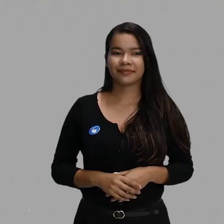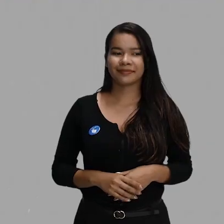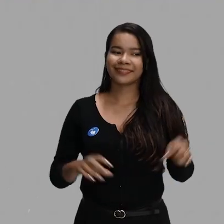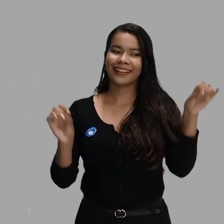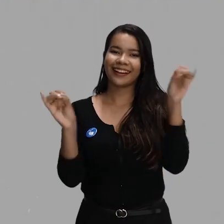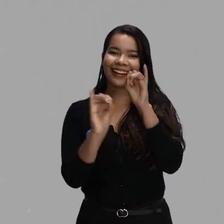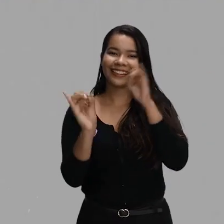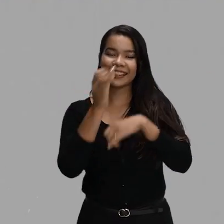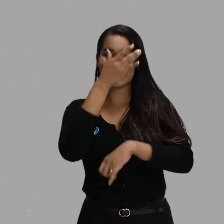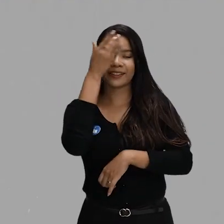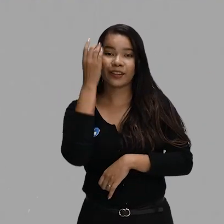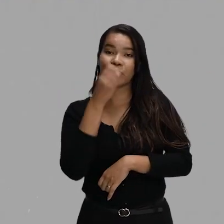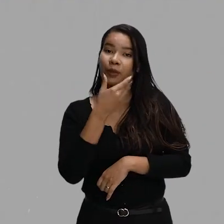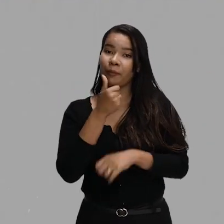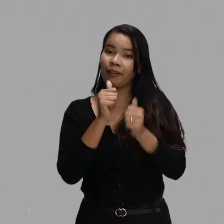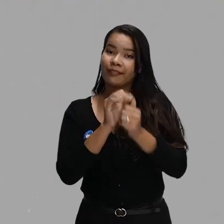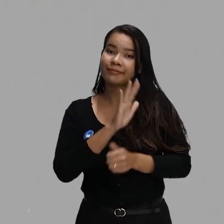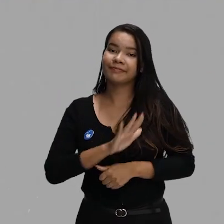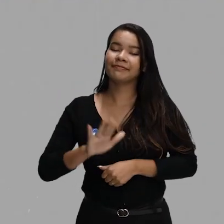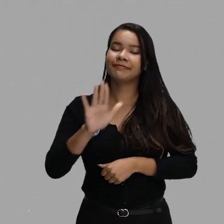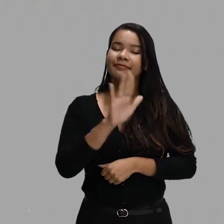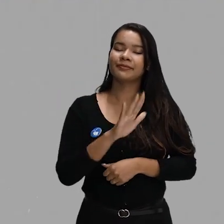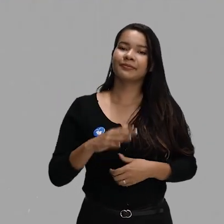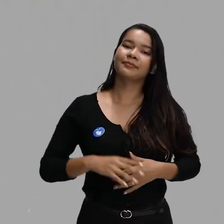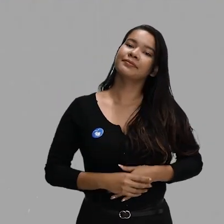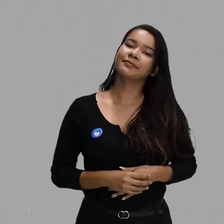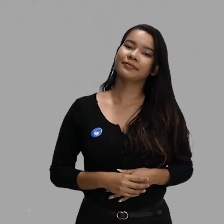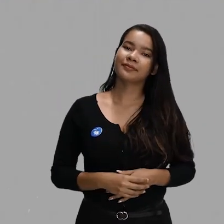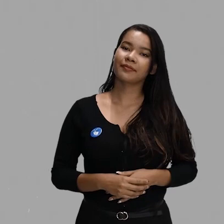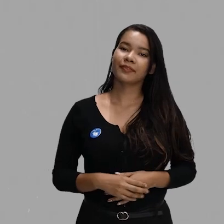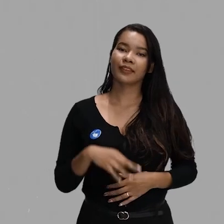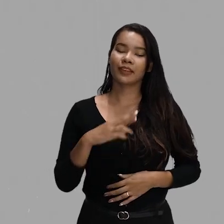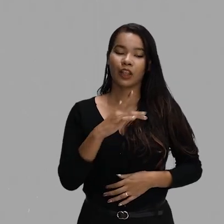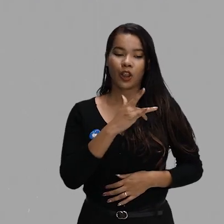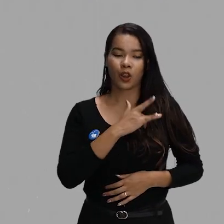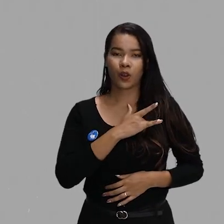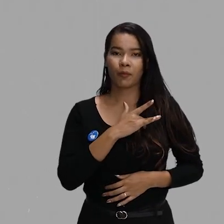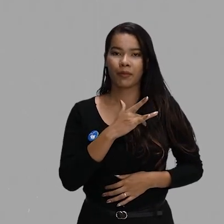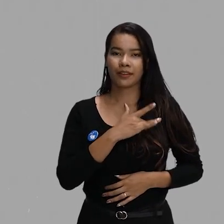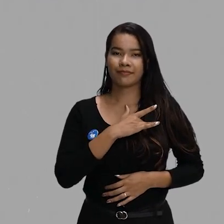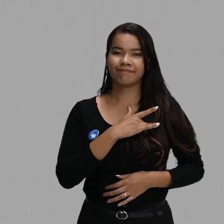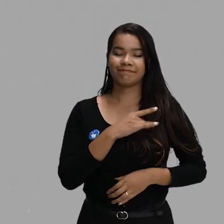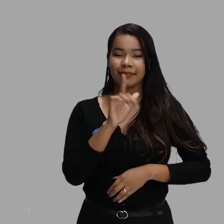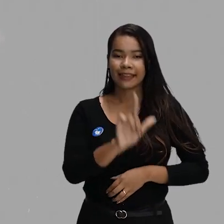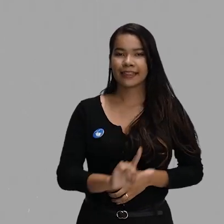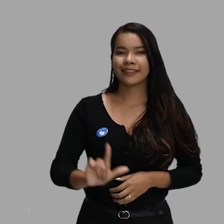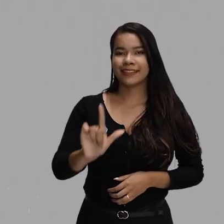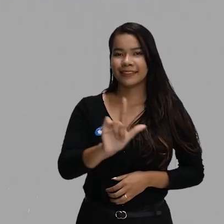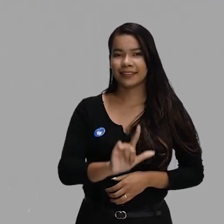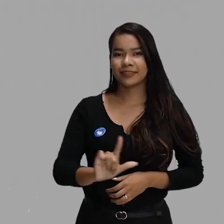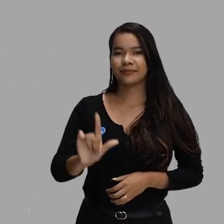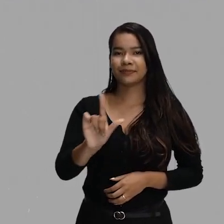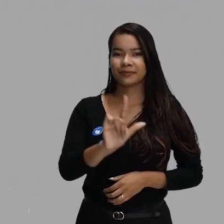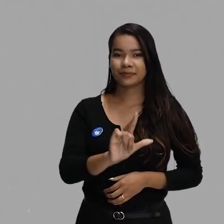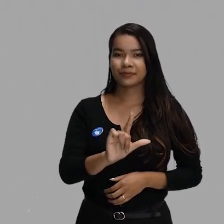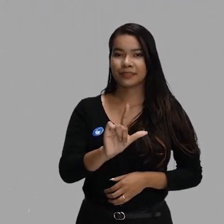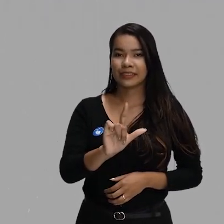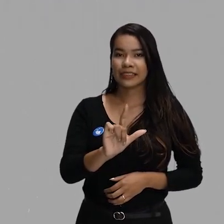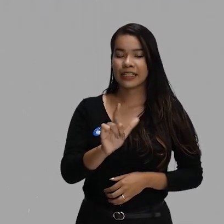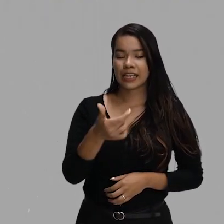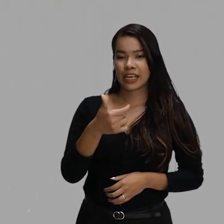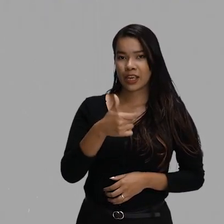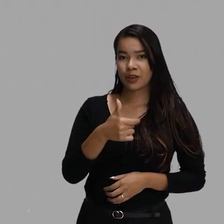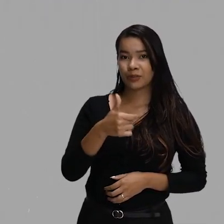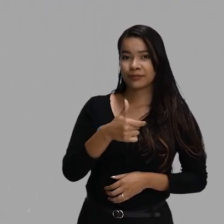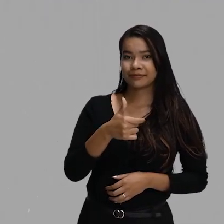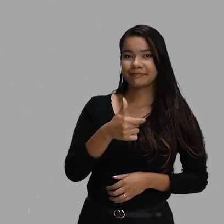Oi, chuchus, tudo bem com vocês? Romantismo, literatura. Eu, mais uma vez